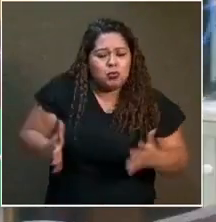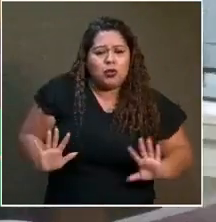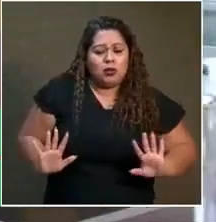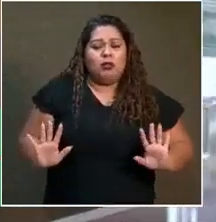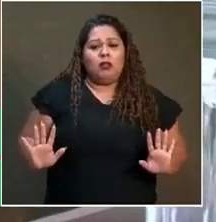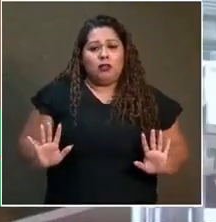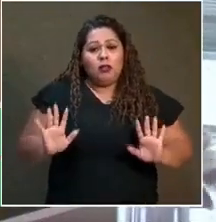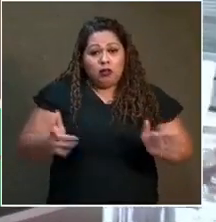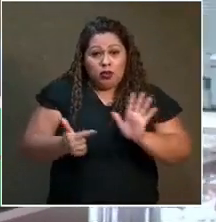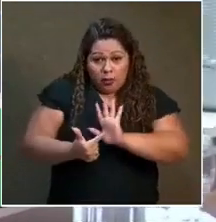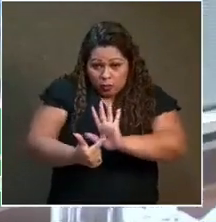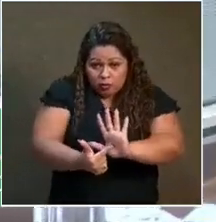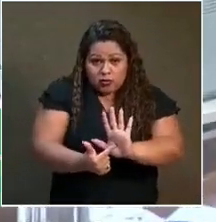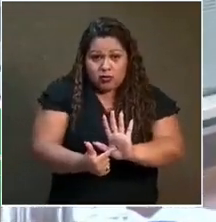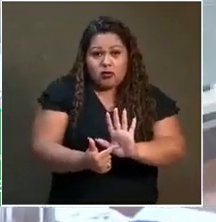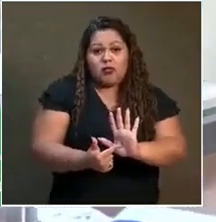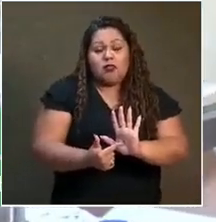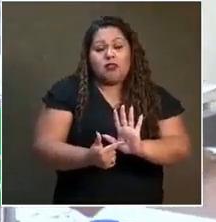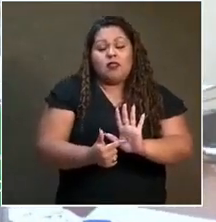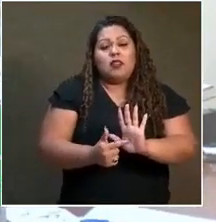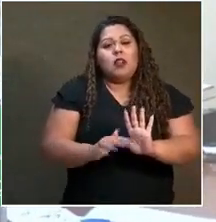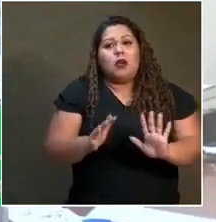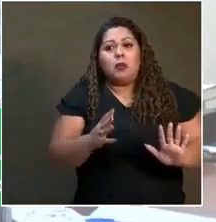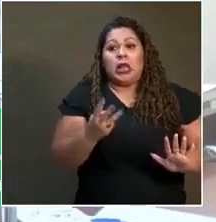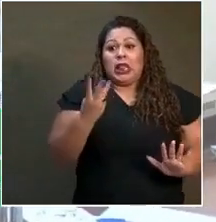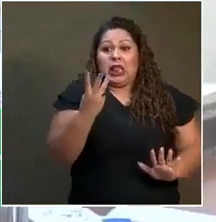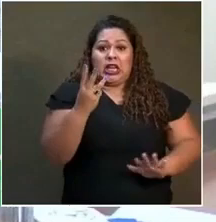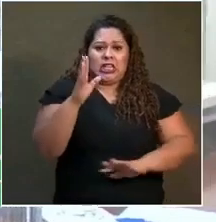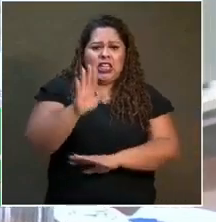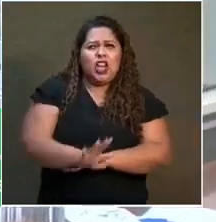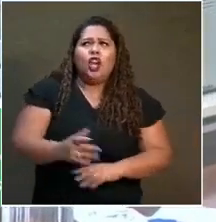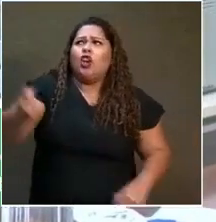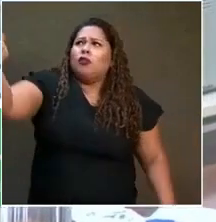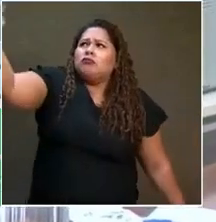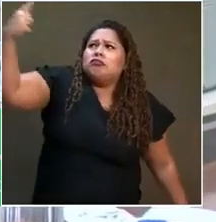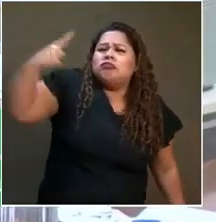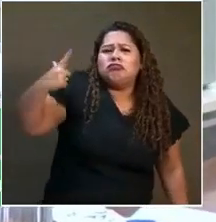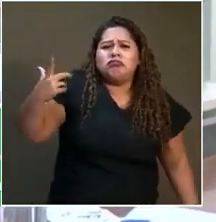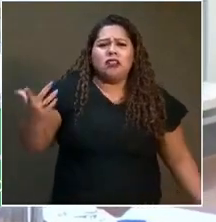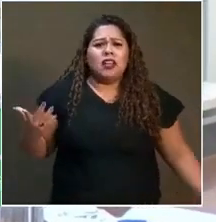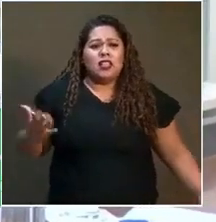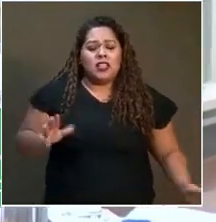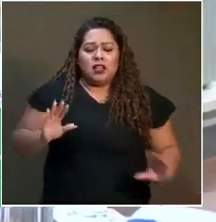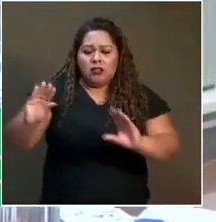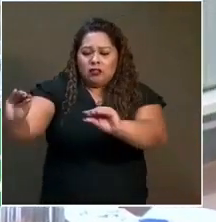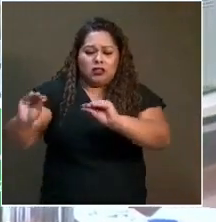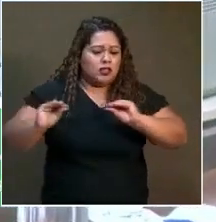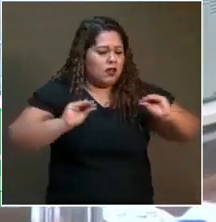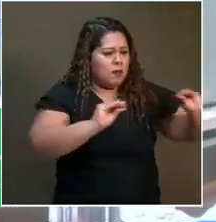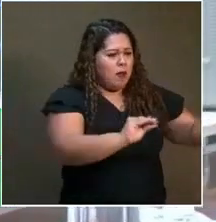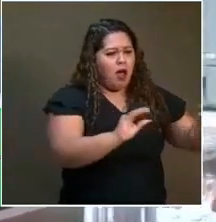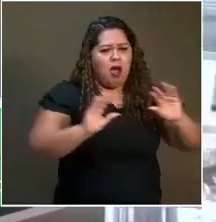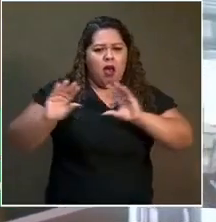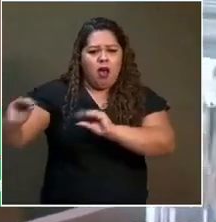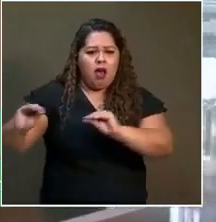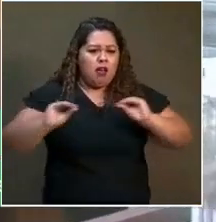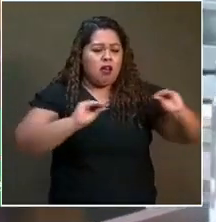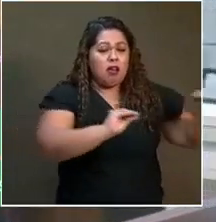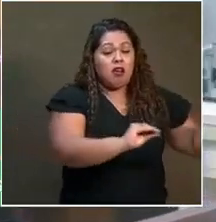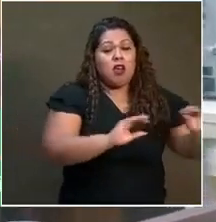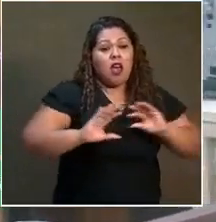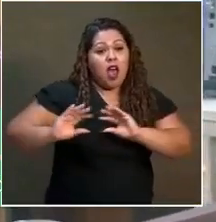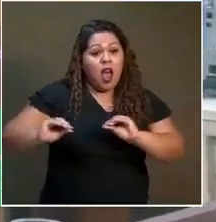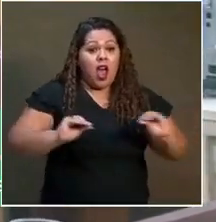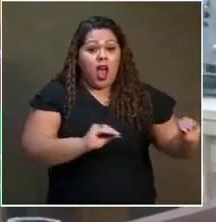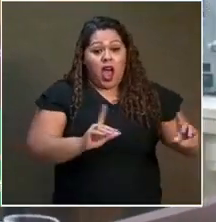eu mostrei para vossas excelências, tinha 3 horas ele sem almoçar, no sol quente, estava fazendo mudança. A Graciele diz